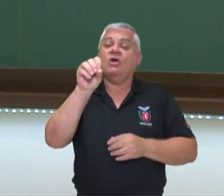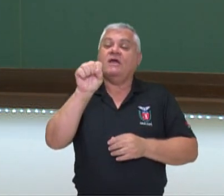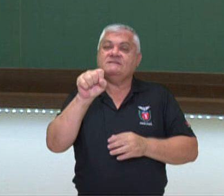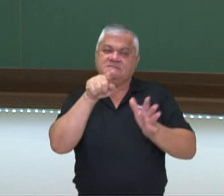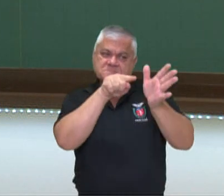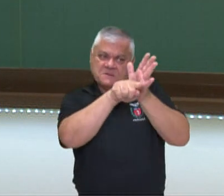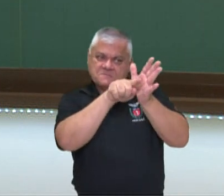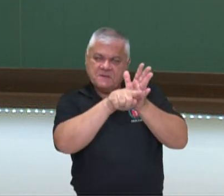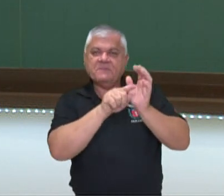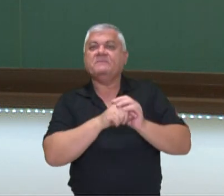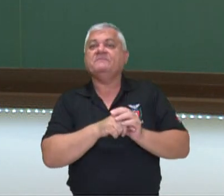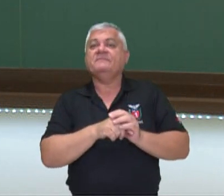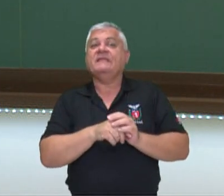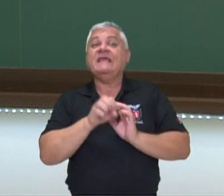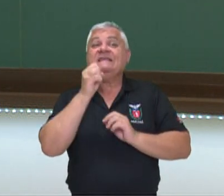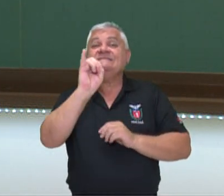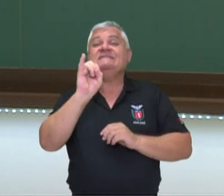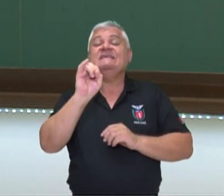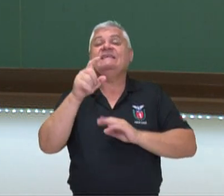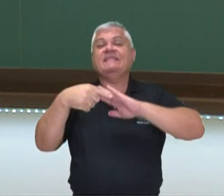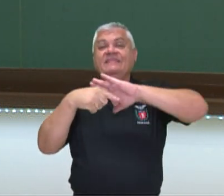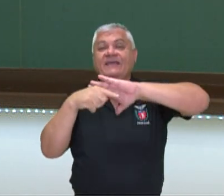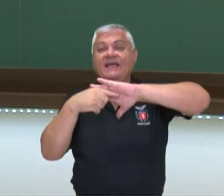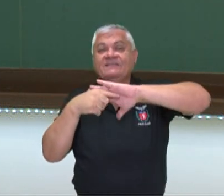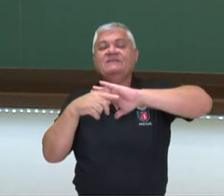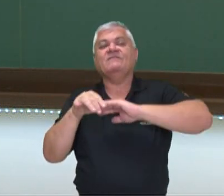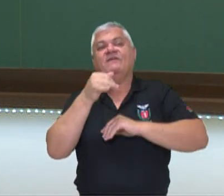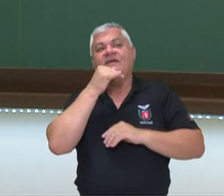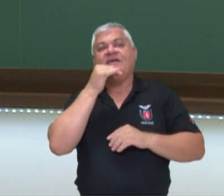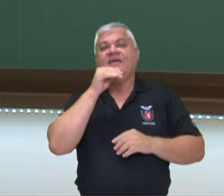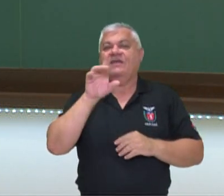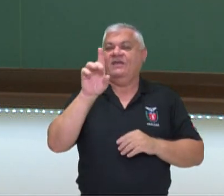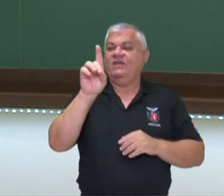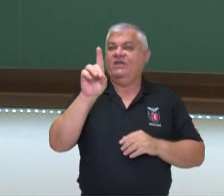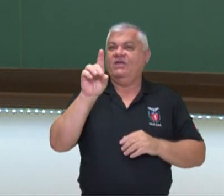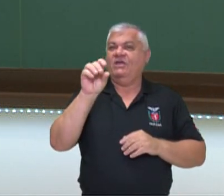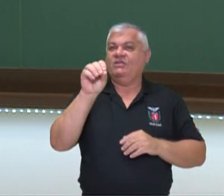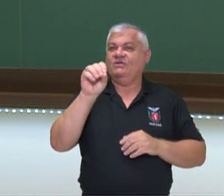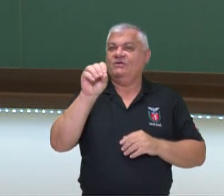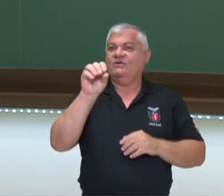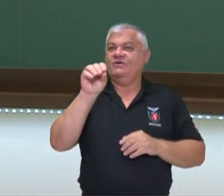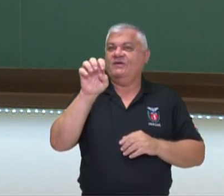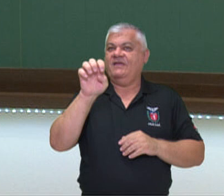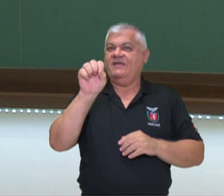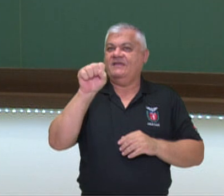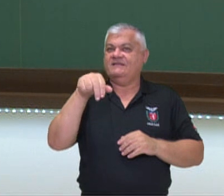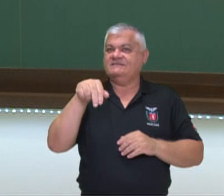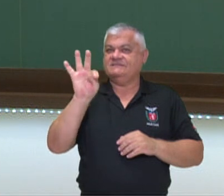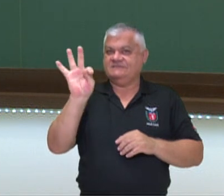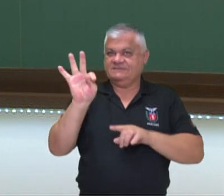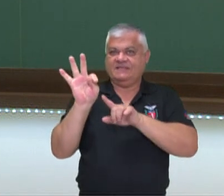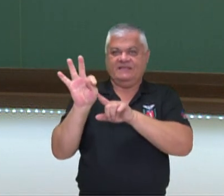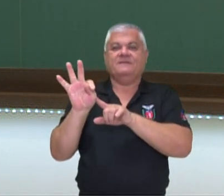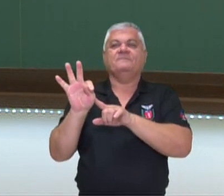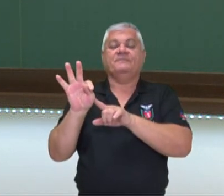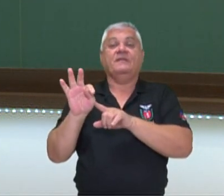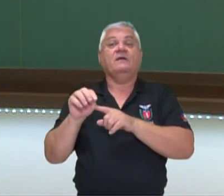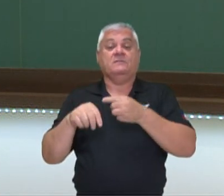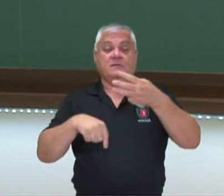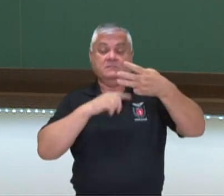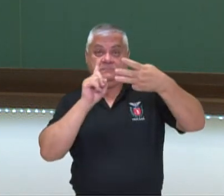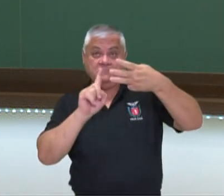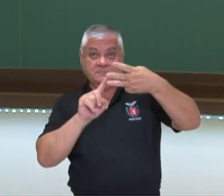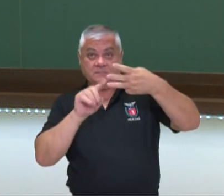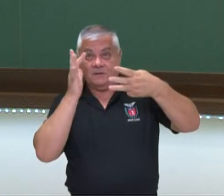auxiliar, o verbo permanece na forma base. Isso quer dizer que, na negativa e na interrogativa, em terceira pessoa, se eu